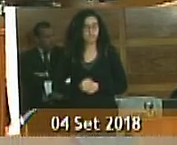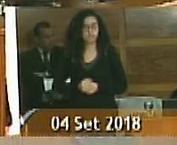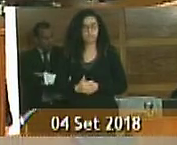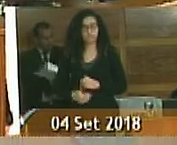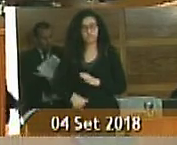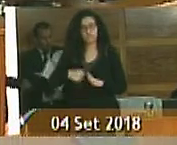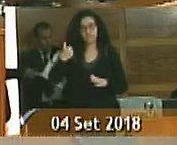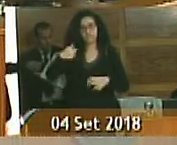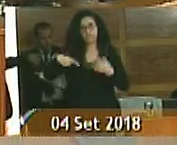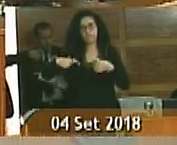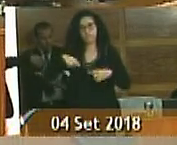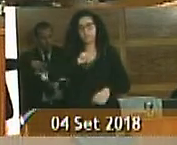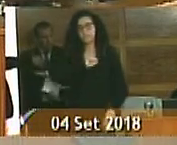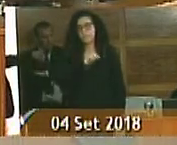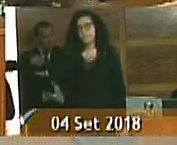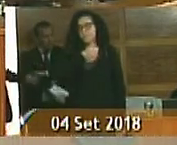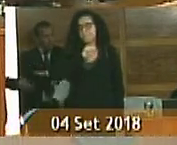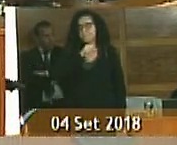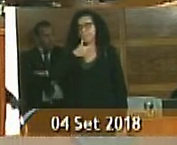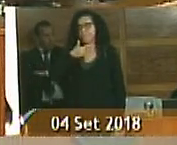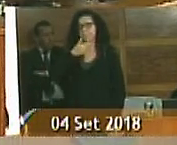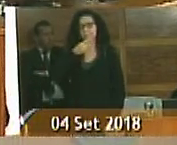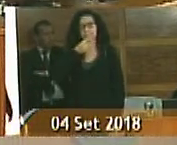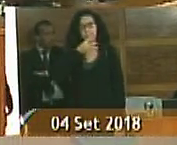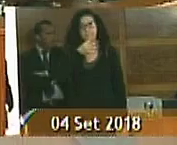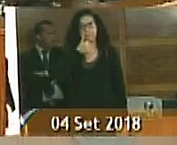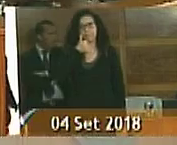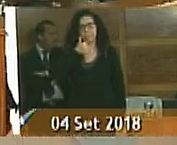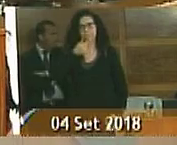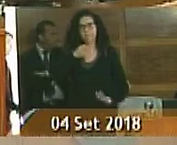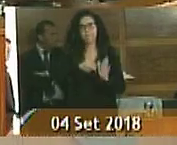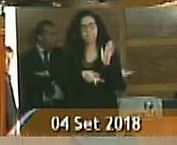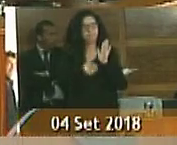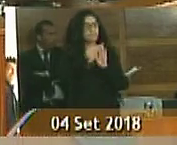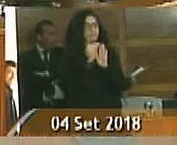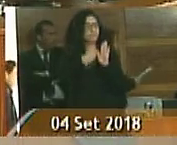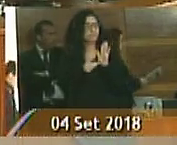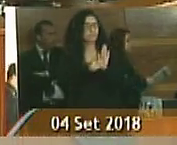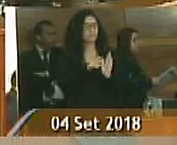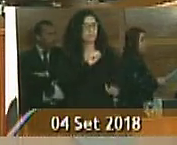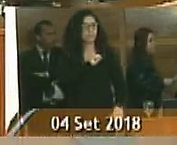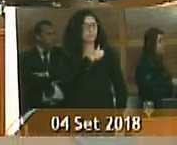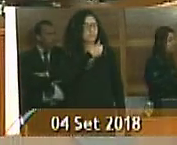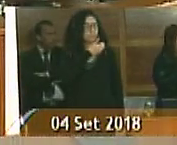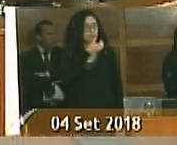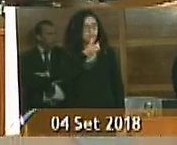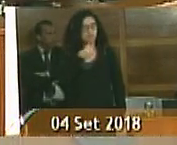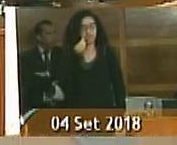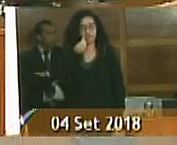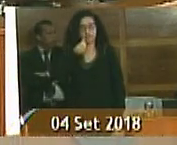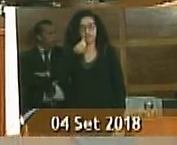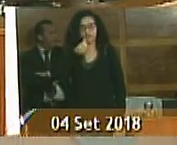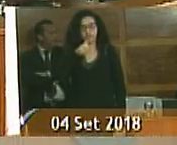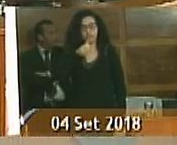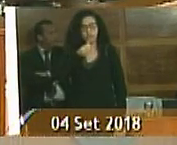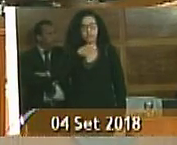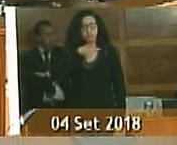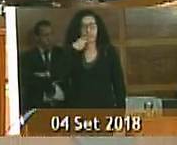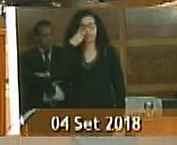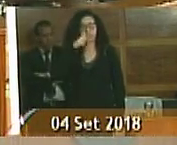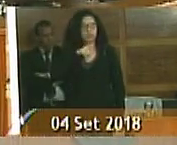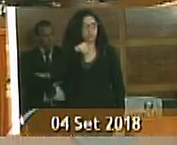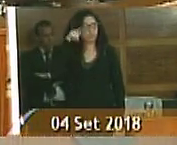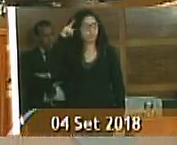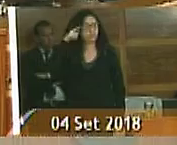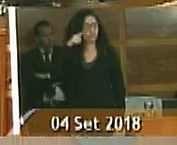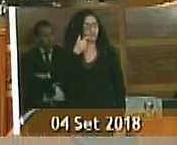Em primeira discussão, parecer 182, opinando favoravelmente a aprovação do projeto de decreto legislativo 16/2018, autoria vereador Léo